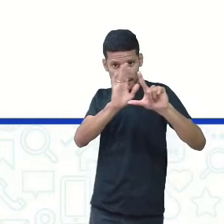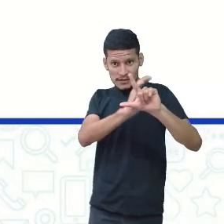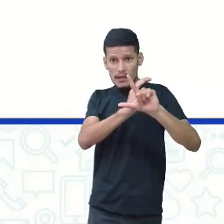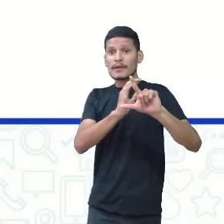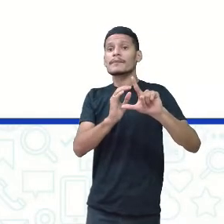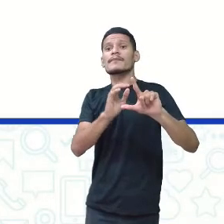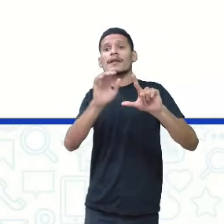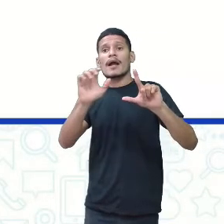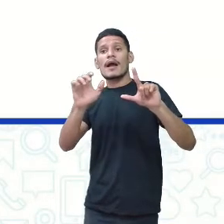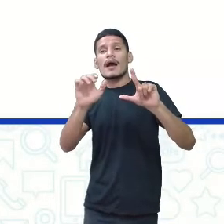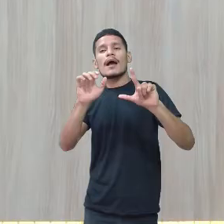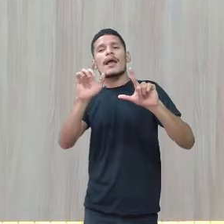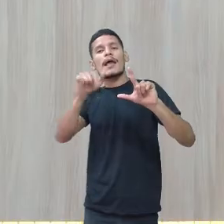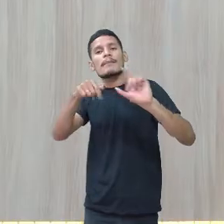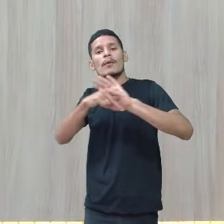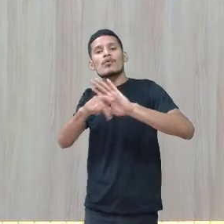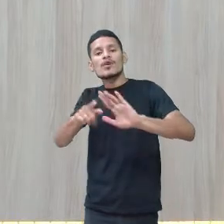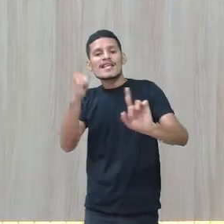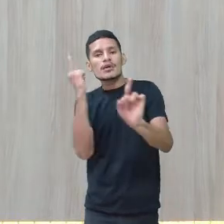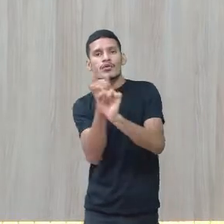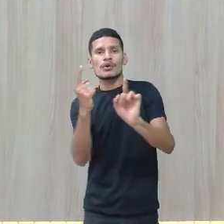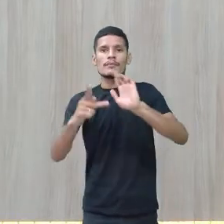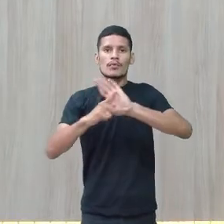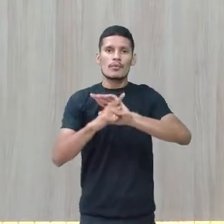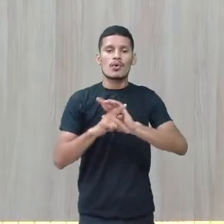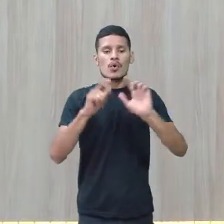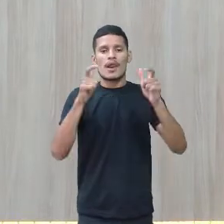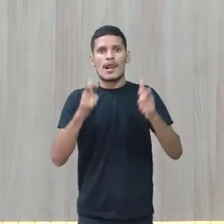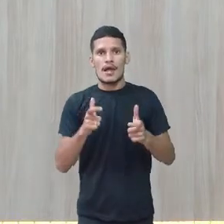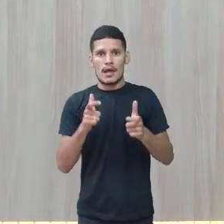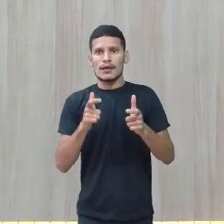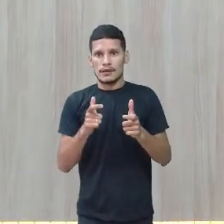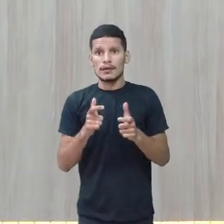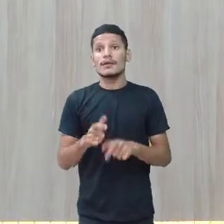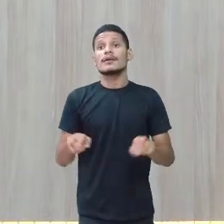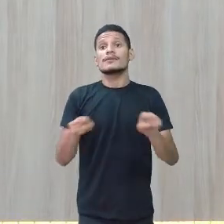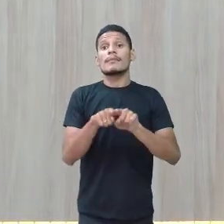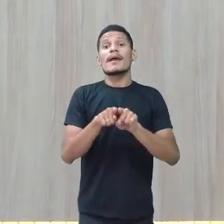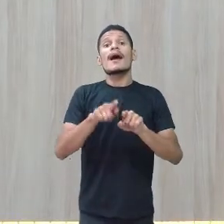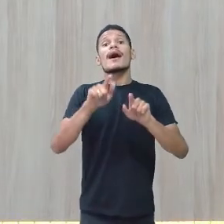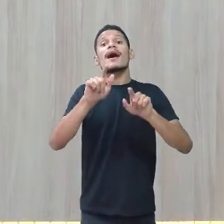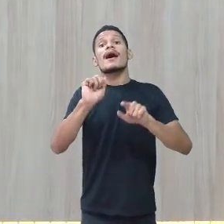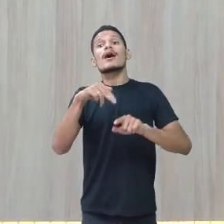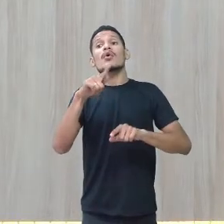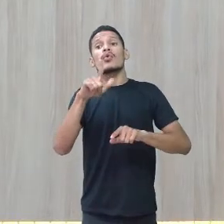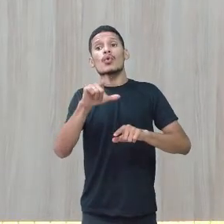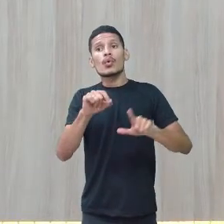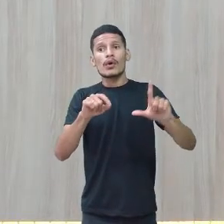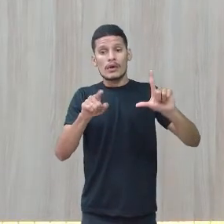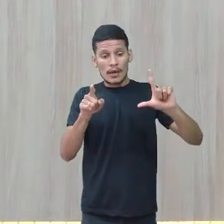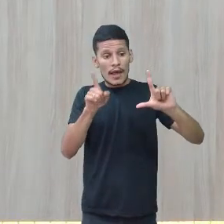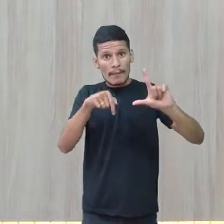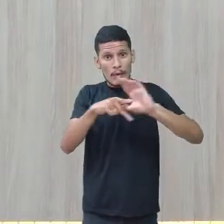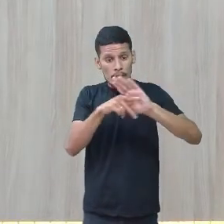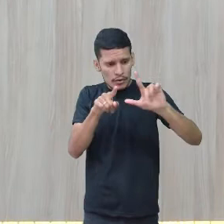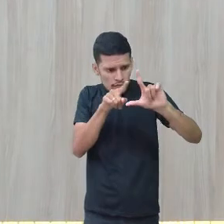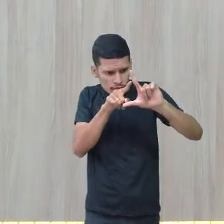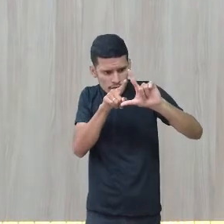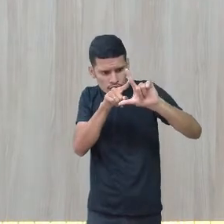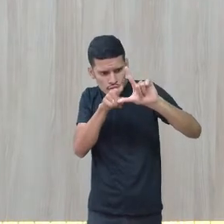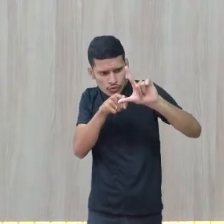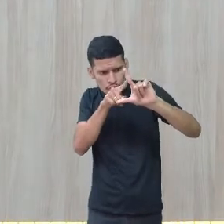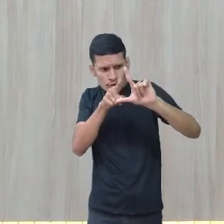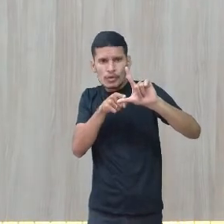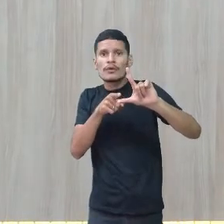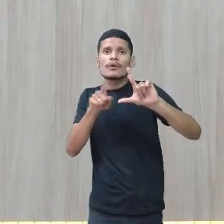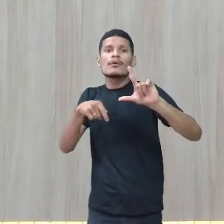para denominar o ponto de encontro desses lados, tá bom? No caso do ângulo, ele vai ser a abertura. Então, vê,